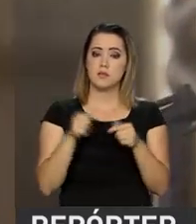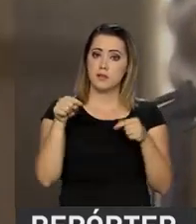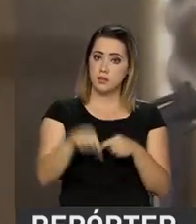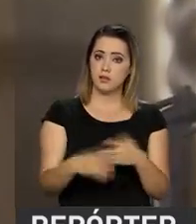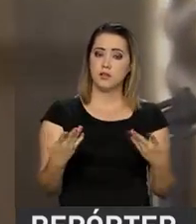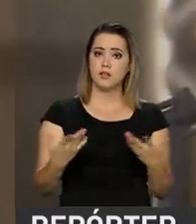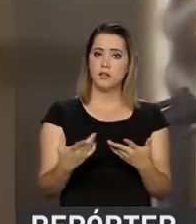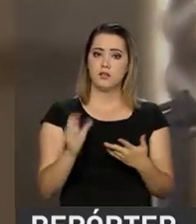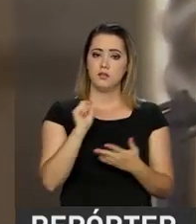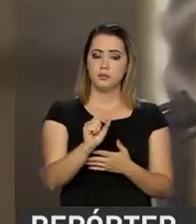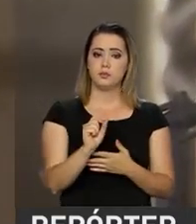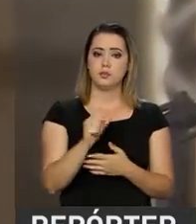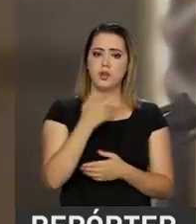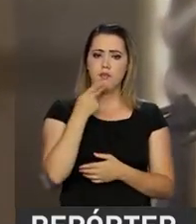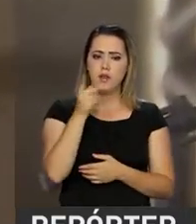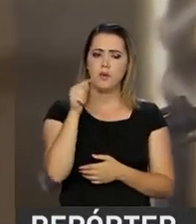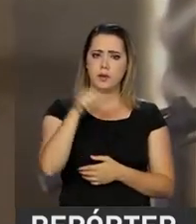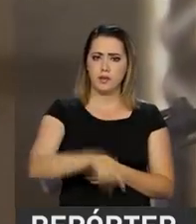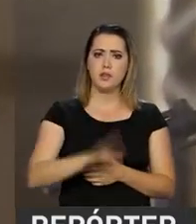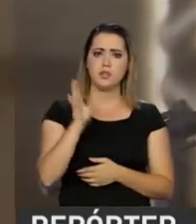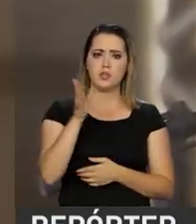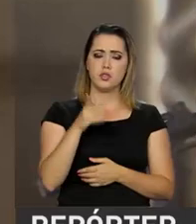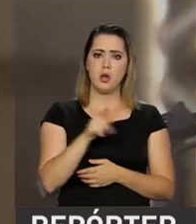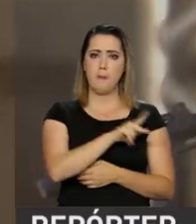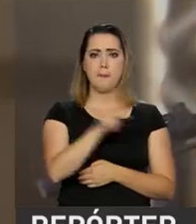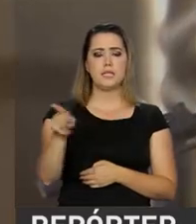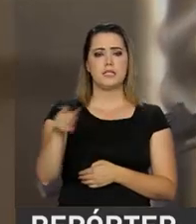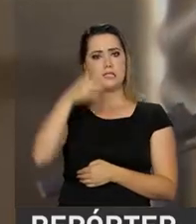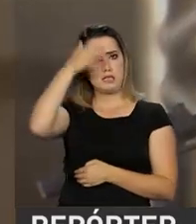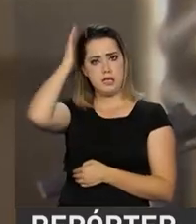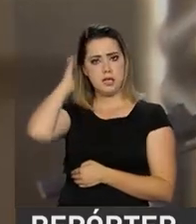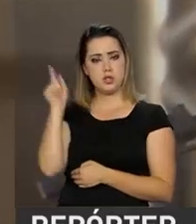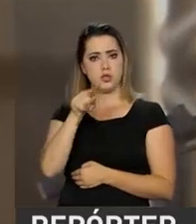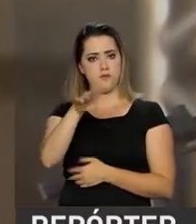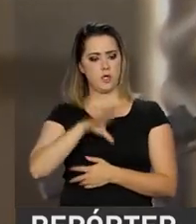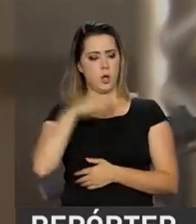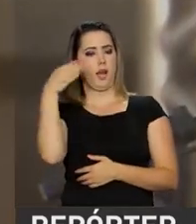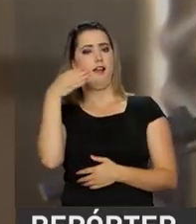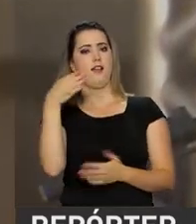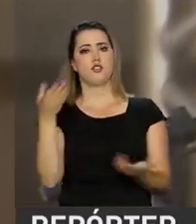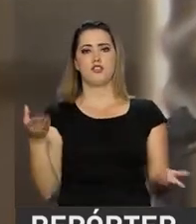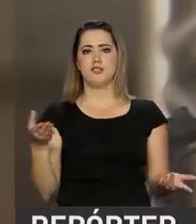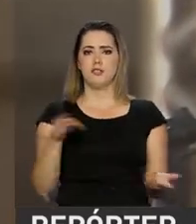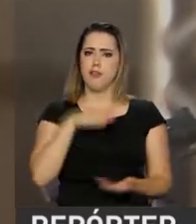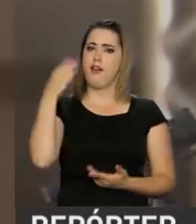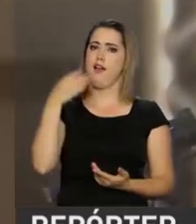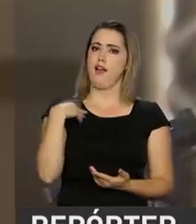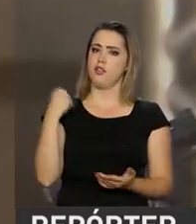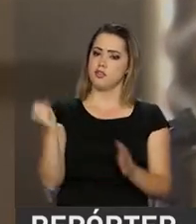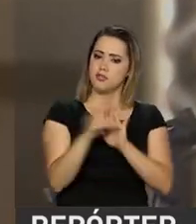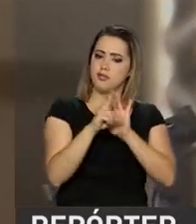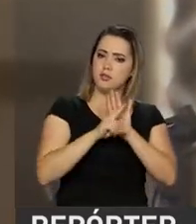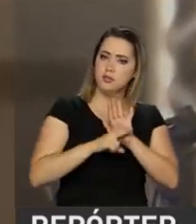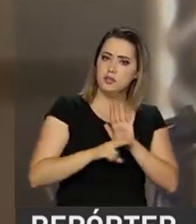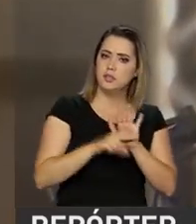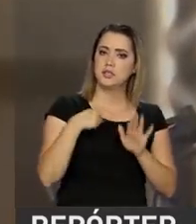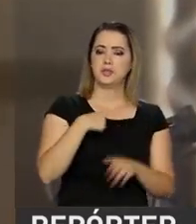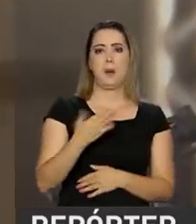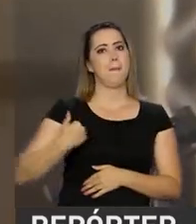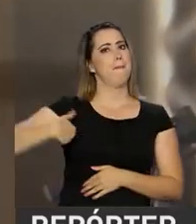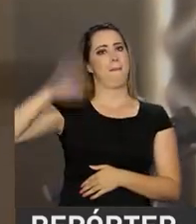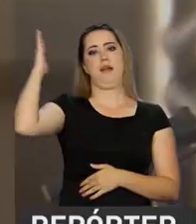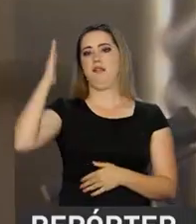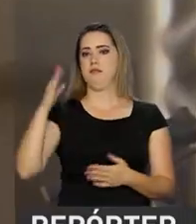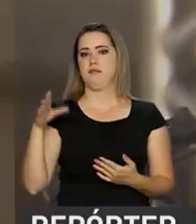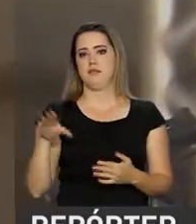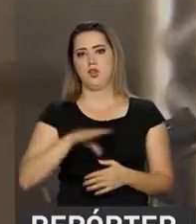falou muitos disseram Olha o presidente Você tá sendo corajoso fazendo as reformas acho que eu tô sendo mais do que